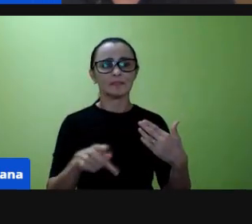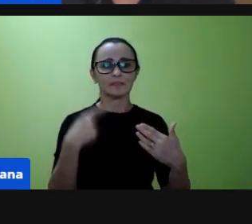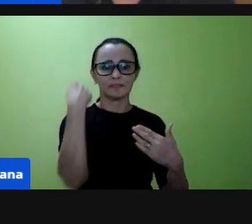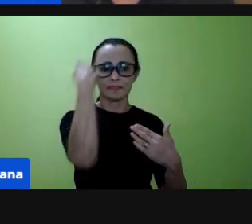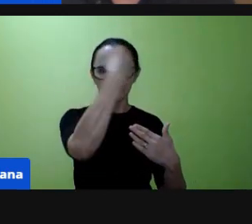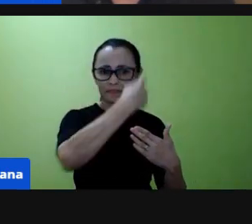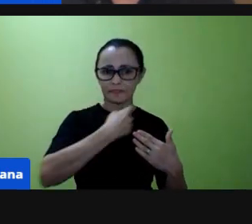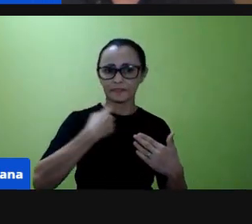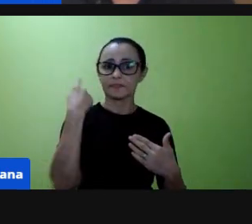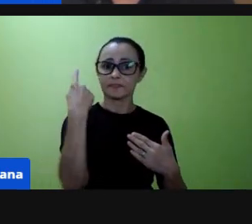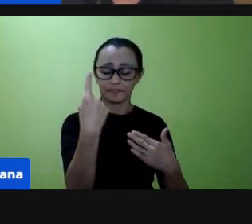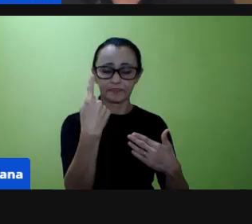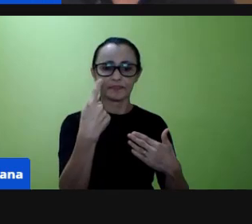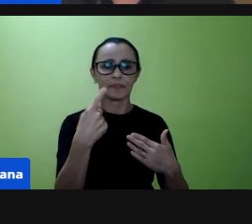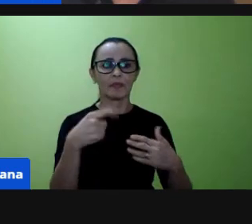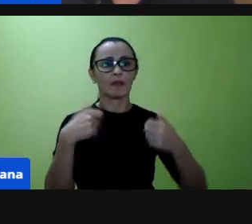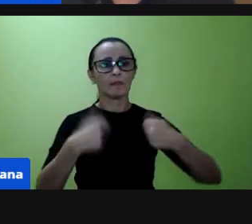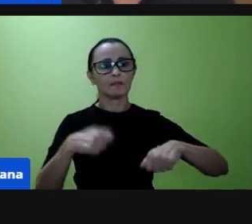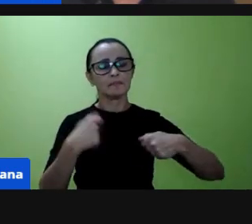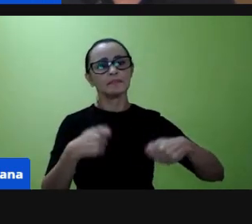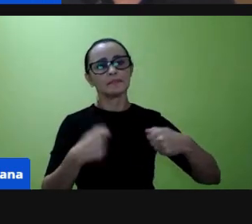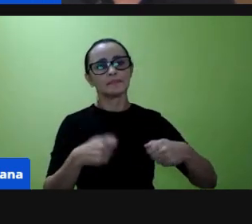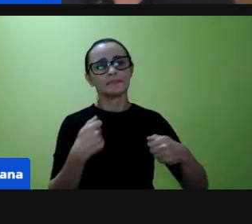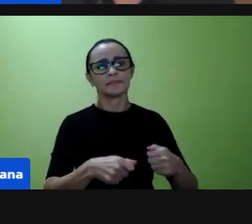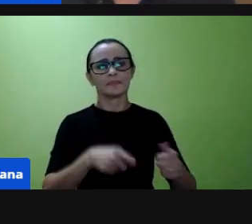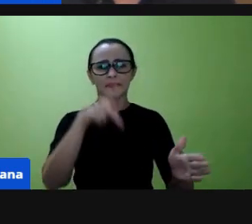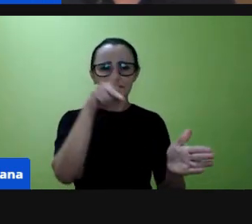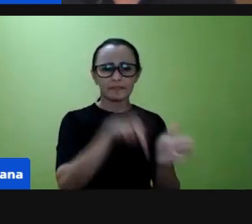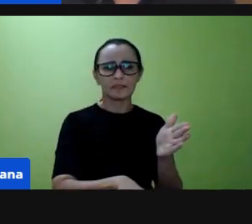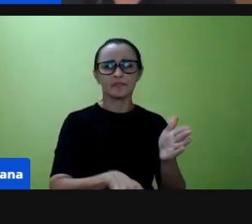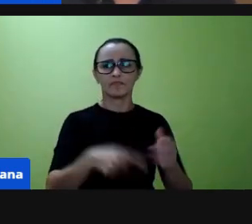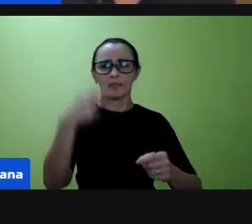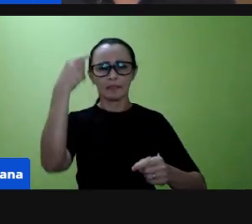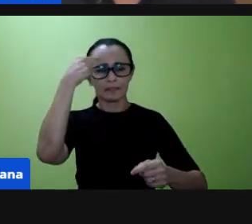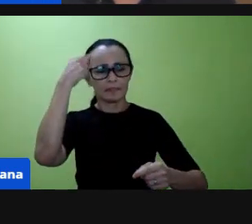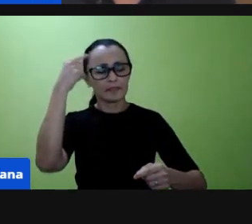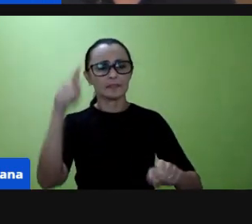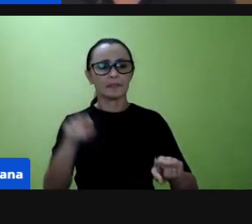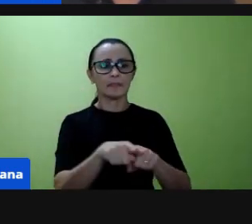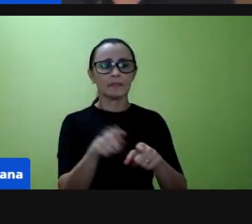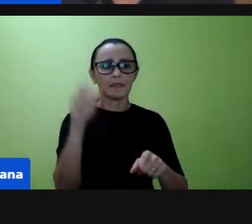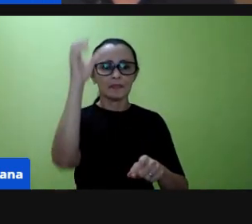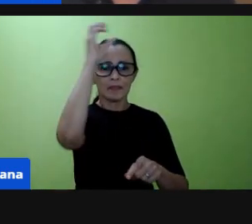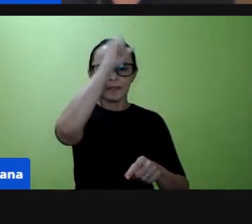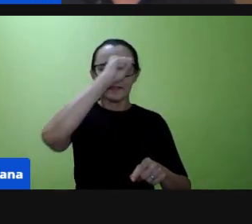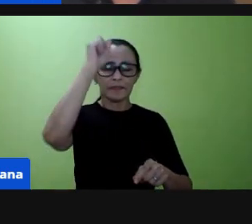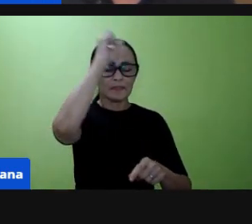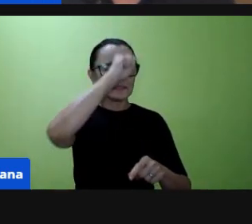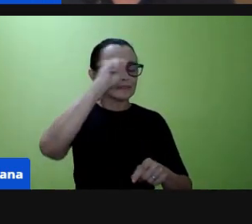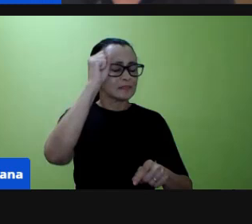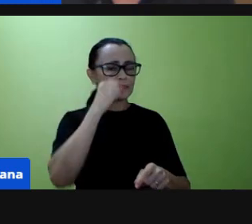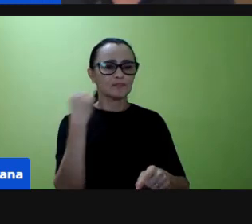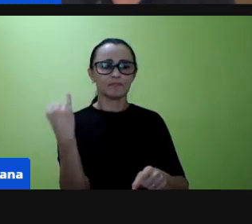tem que ser planejado, tem sido um desafio, mas tem sido um aprendizado muito grande, com certeza.